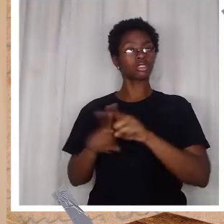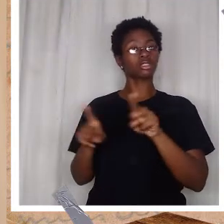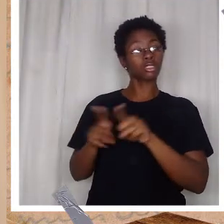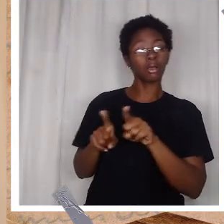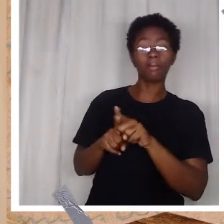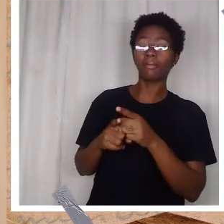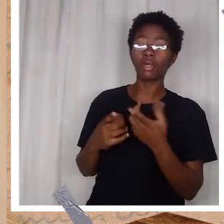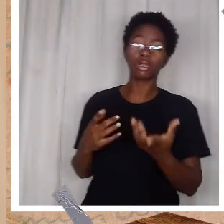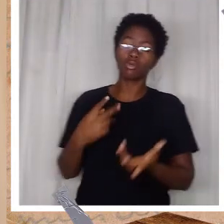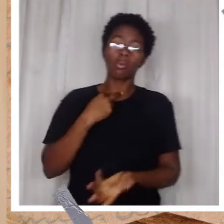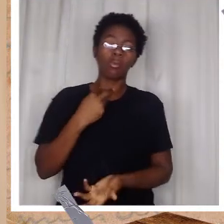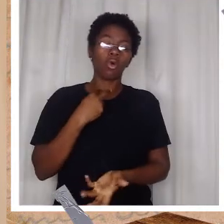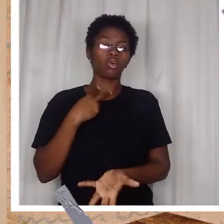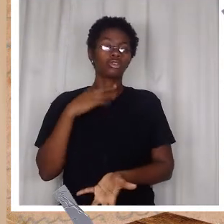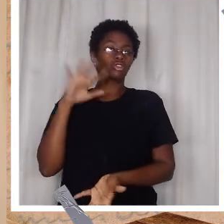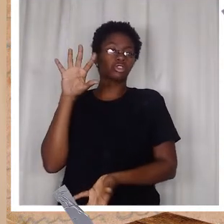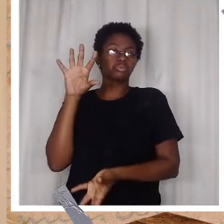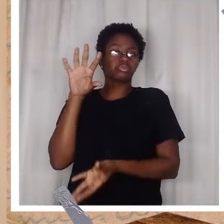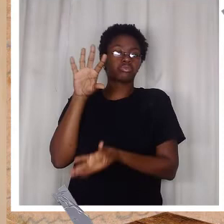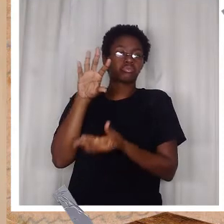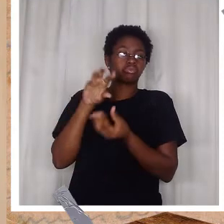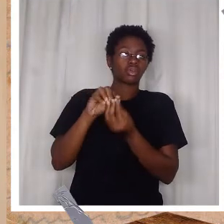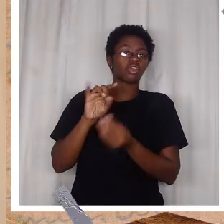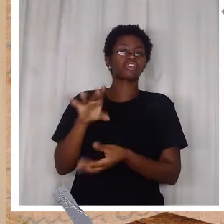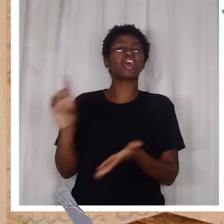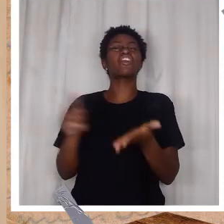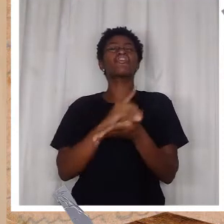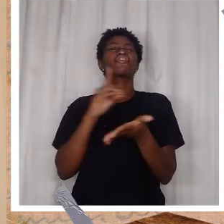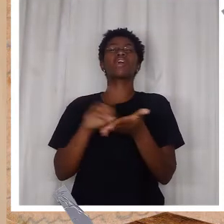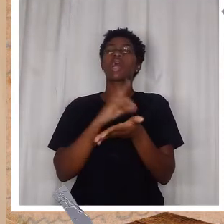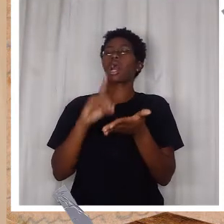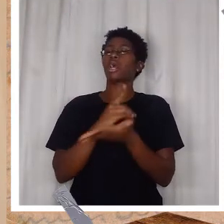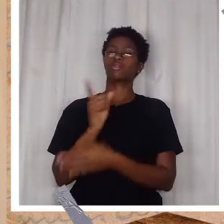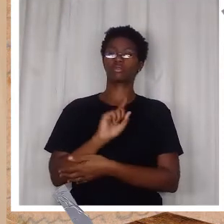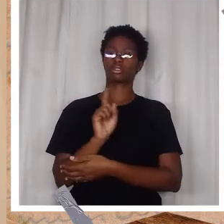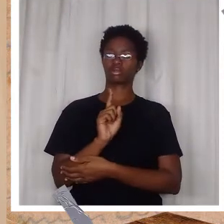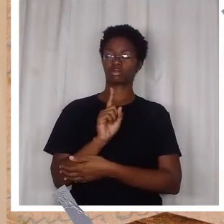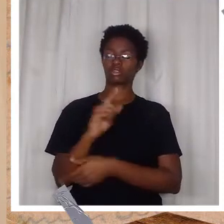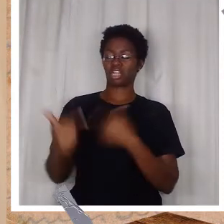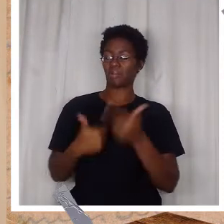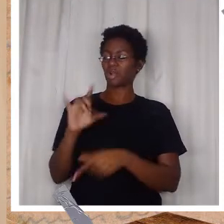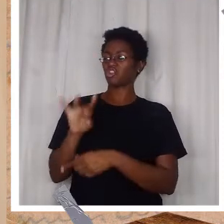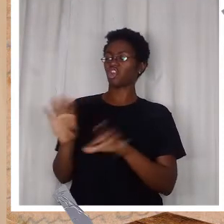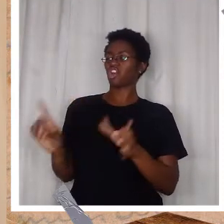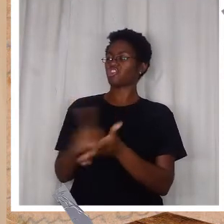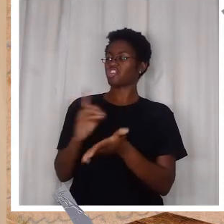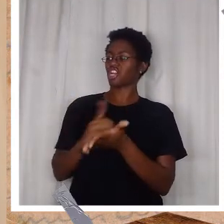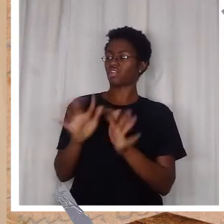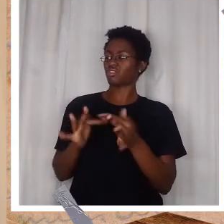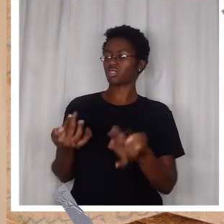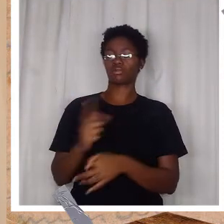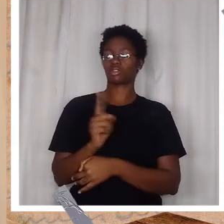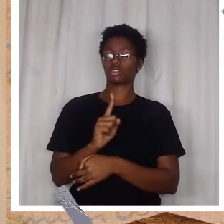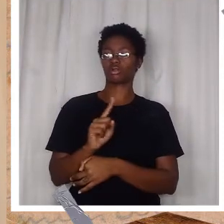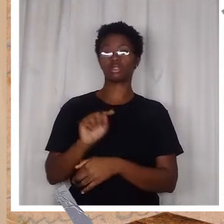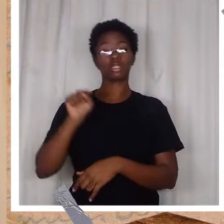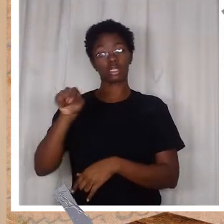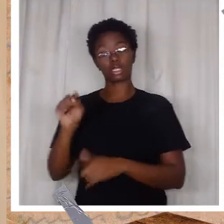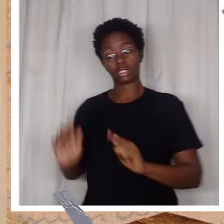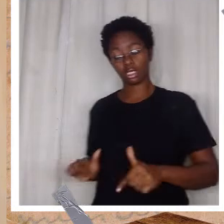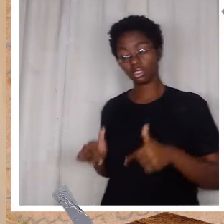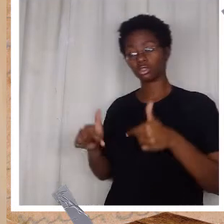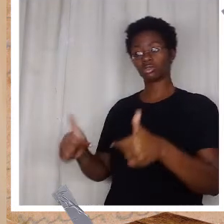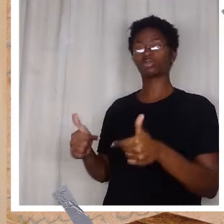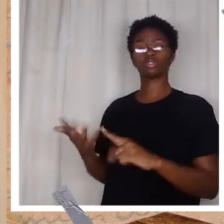Carolina não pode ser reduzida a alguém que tem uma obra de diário. E essa atitude artística também, porque eu